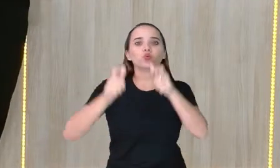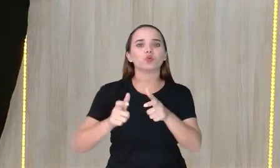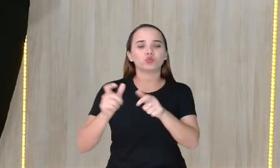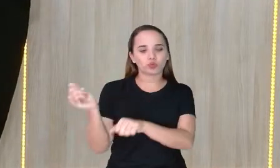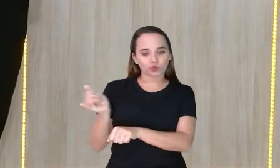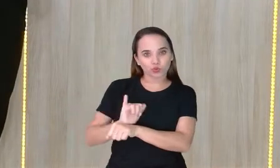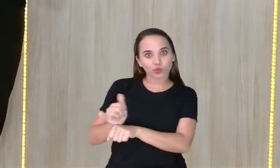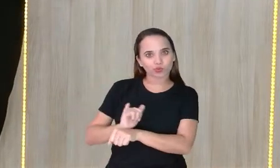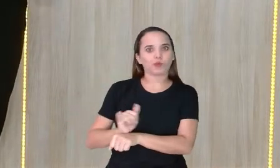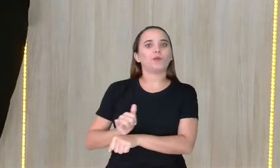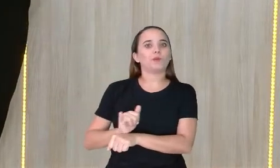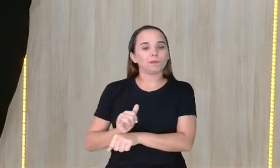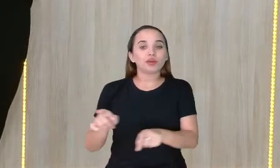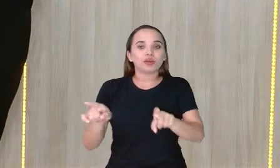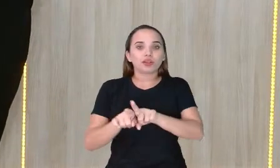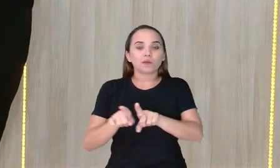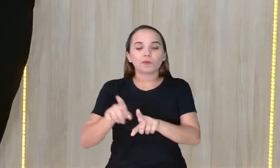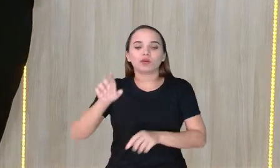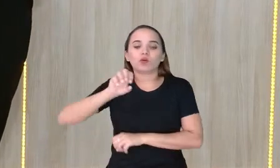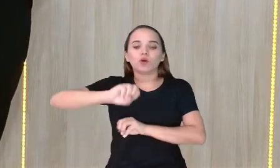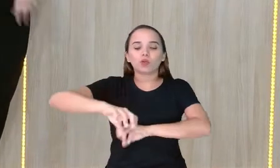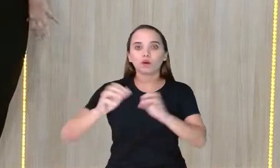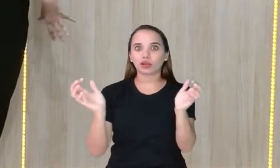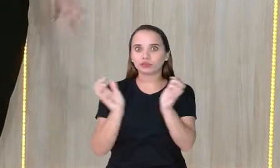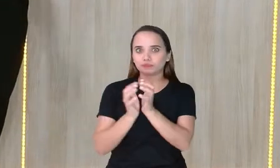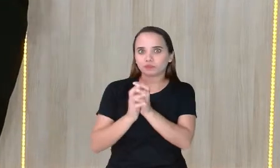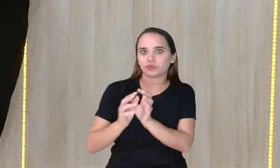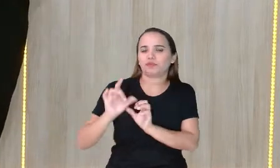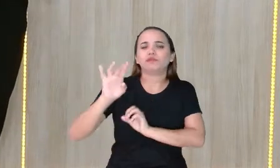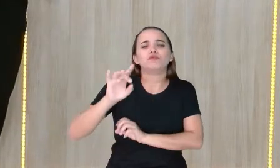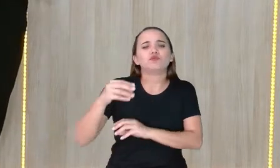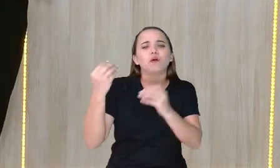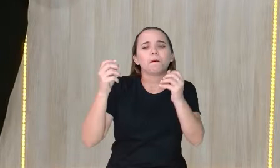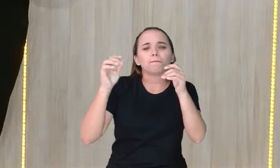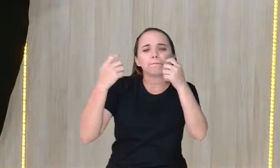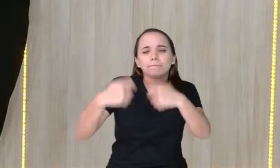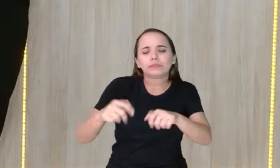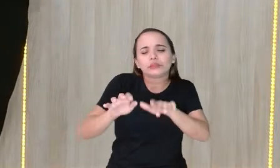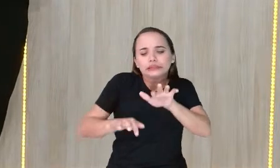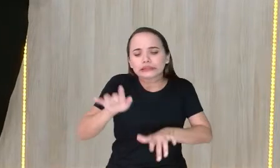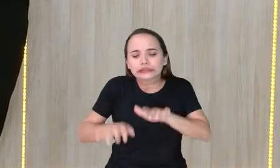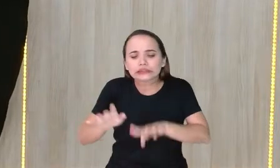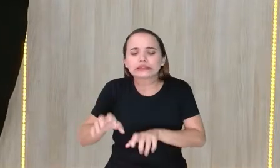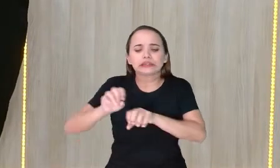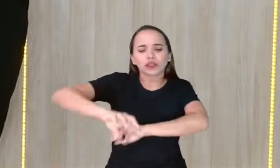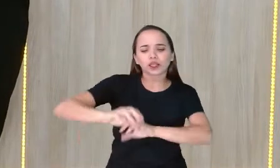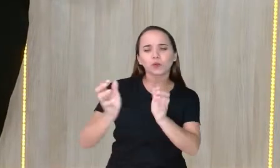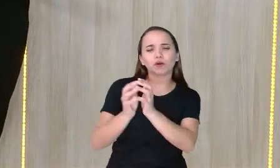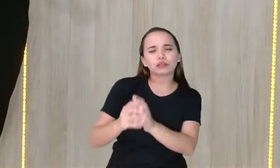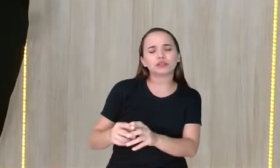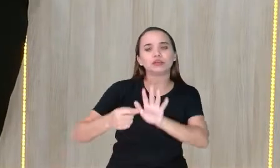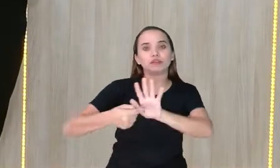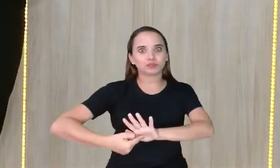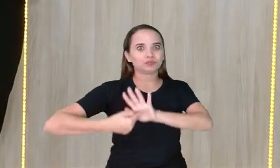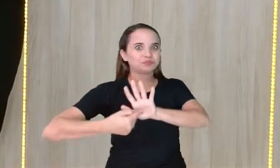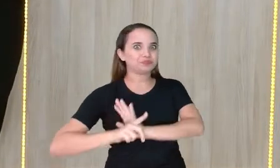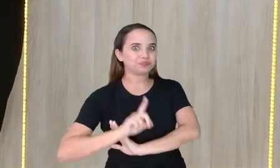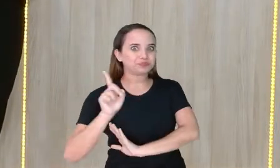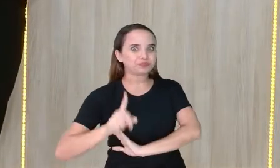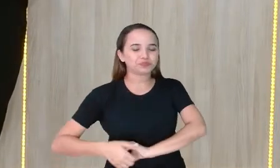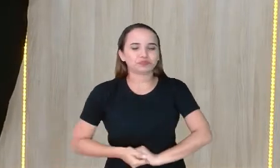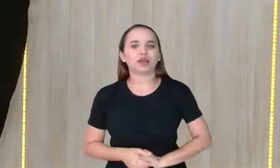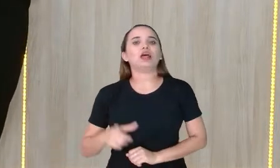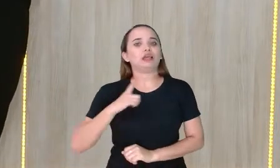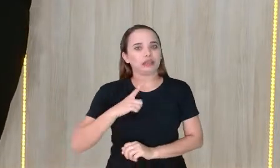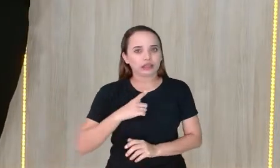do YouTube, Educa Recife. Basta digitar lá, Educa Recife, vai aparecer o nosso canal e as aulas